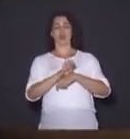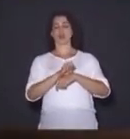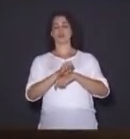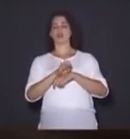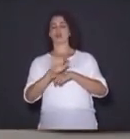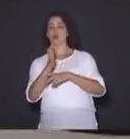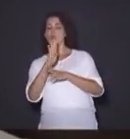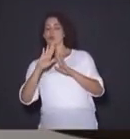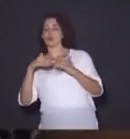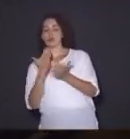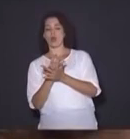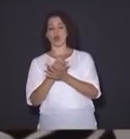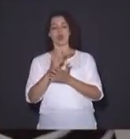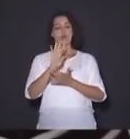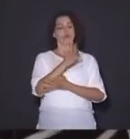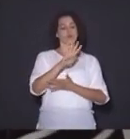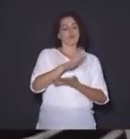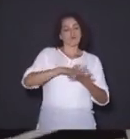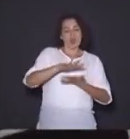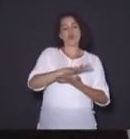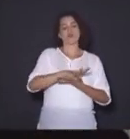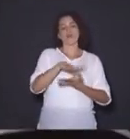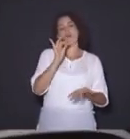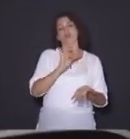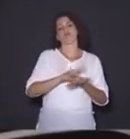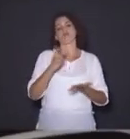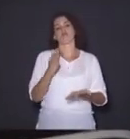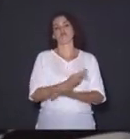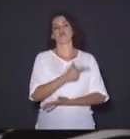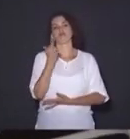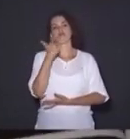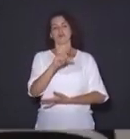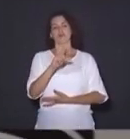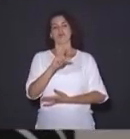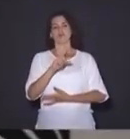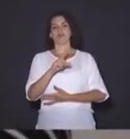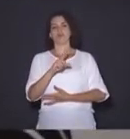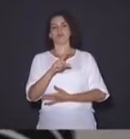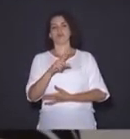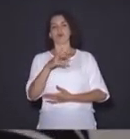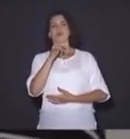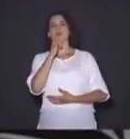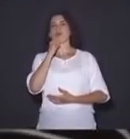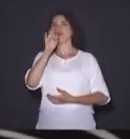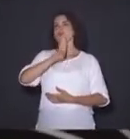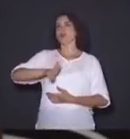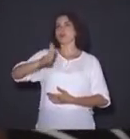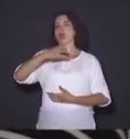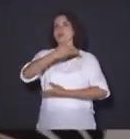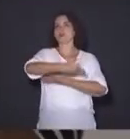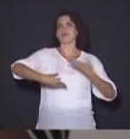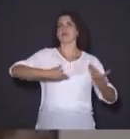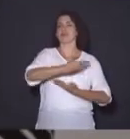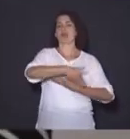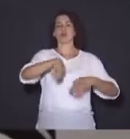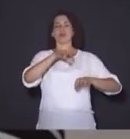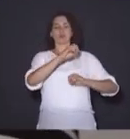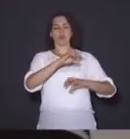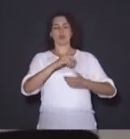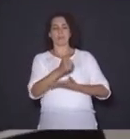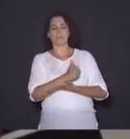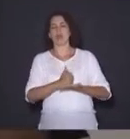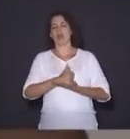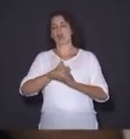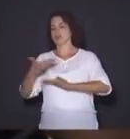em implementos e implementada ou seja mais adiantada a universidade está em diálogo educação básica em diálogo com o movimento